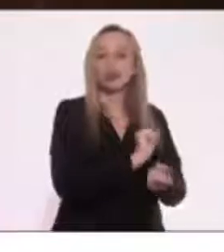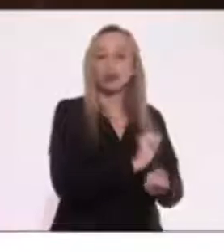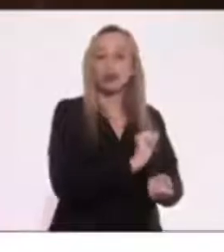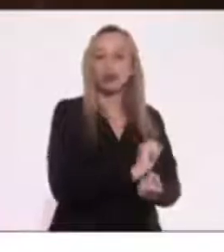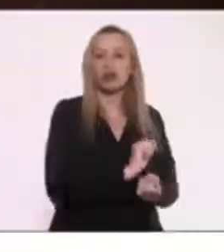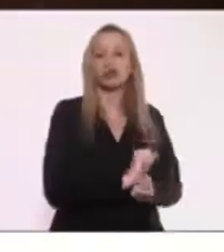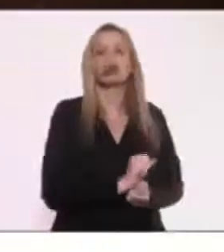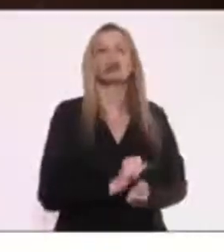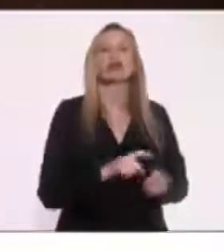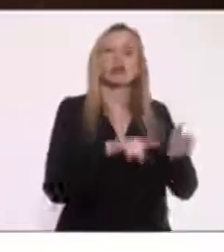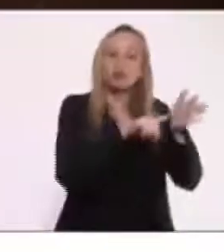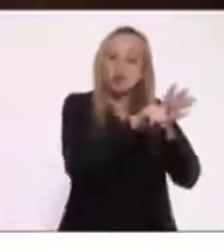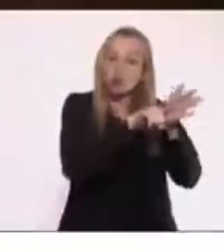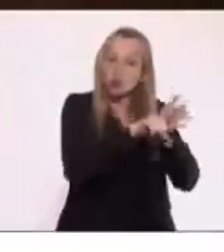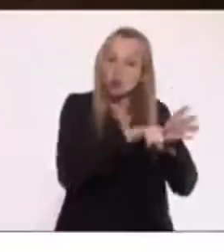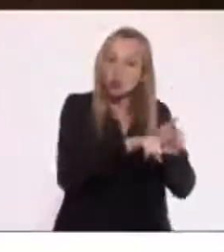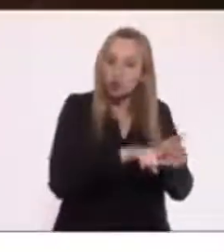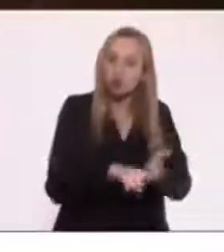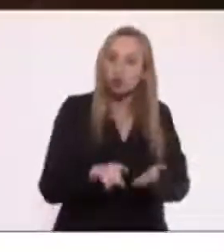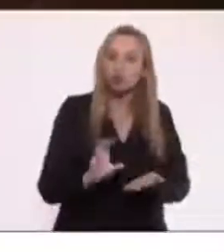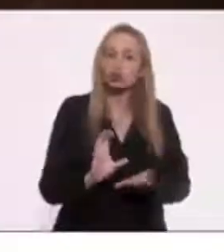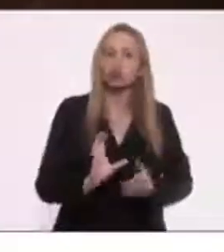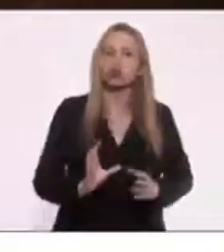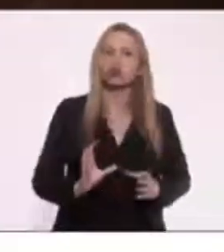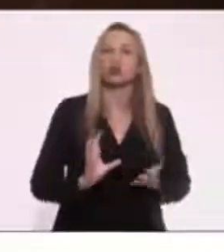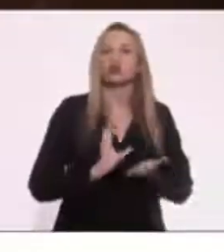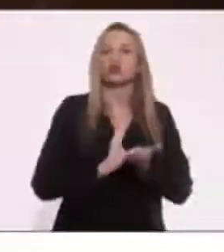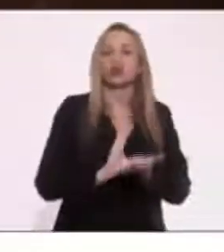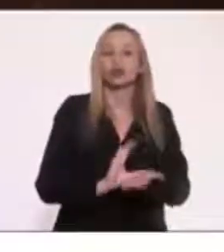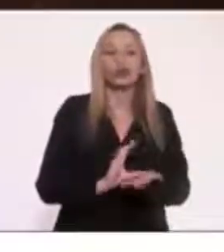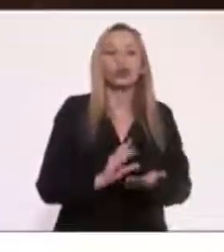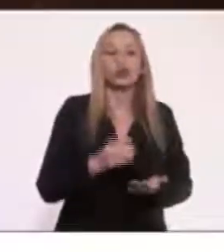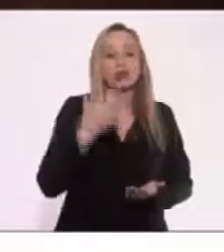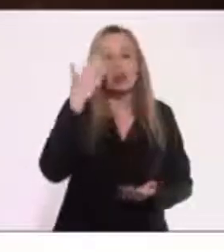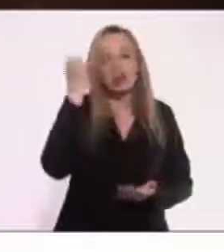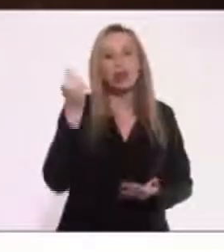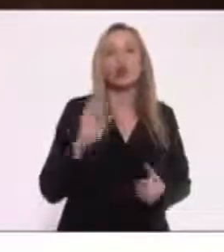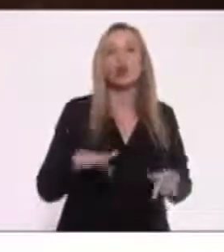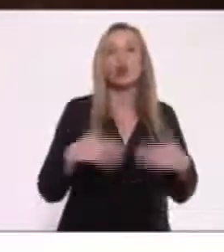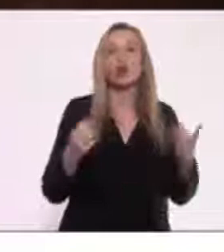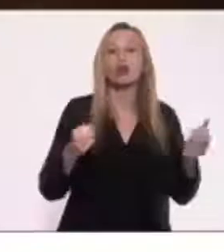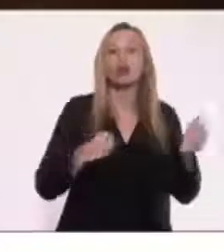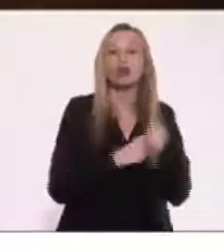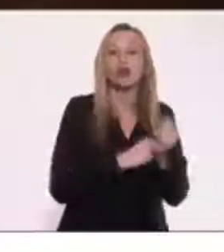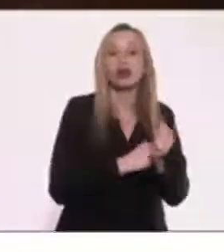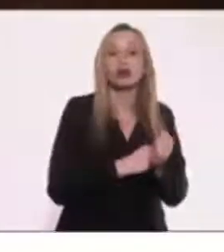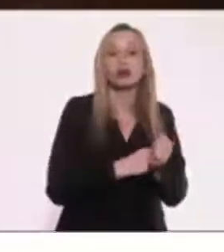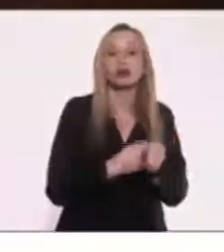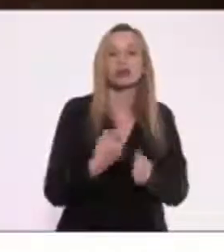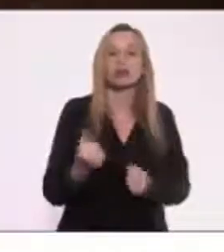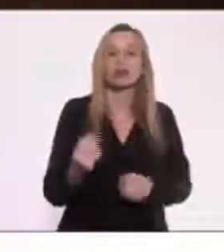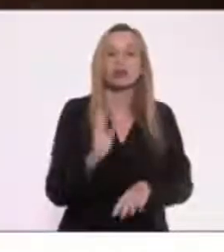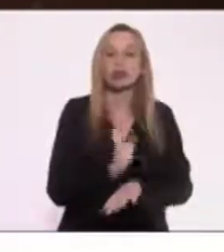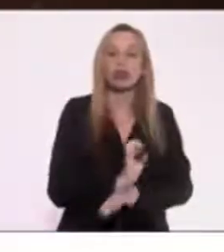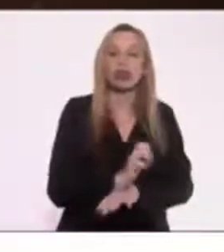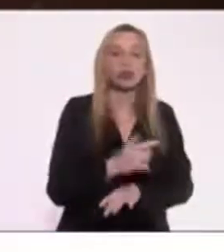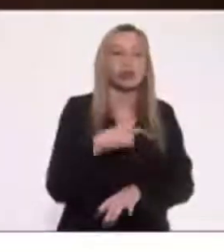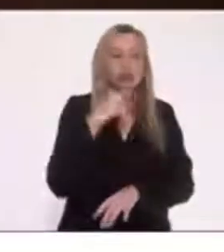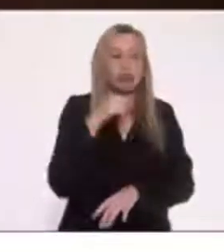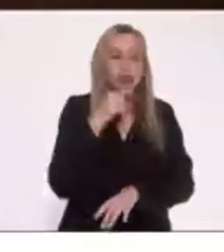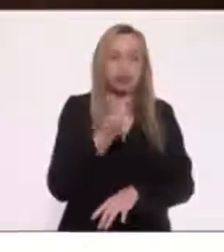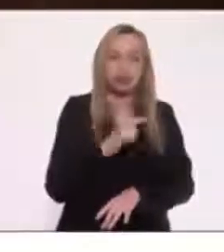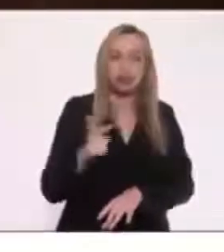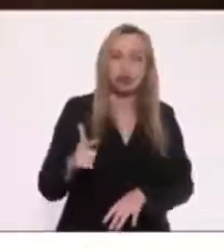financeira previdenciária para saber qual o impacto disso para as contas do Estado, porque eu não tenho dúvida, o Estado do Rio de